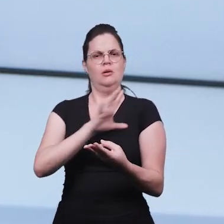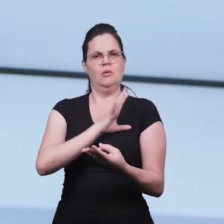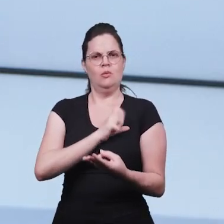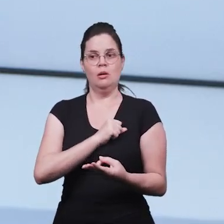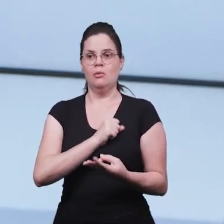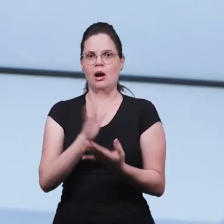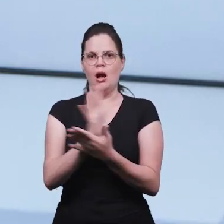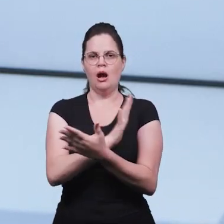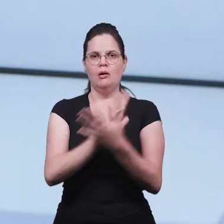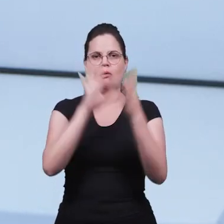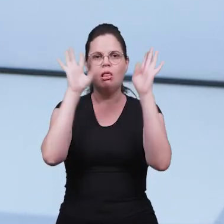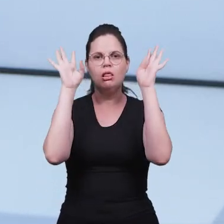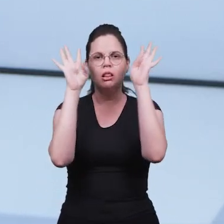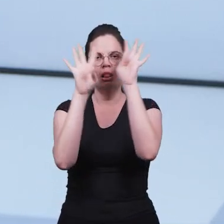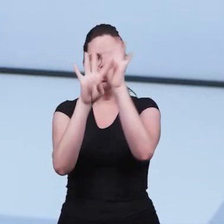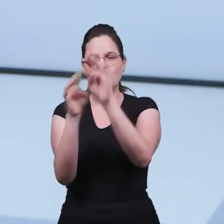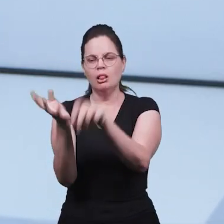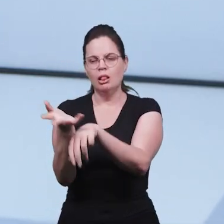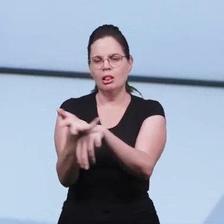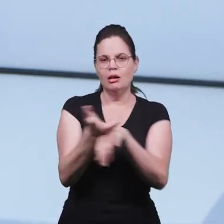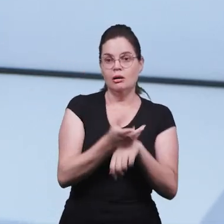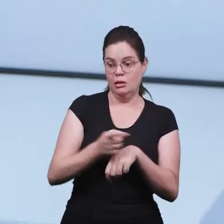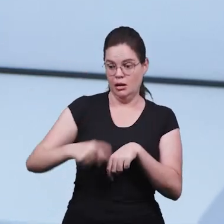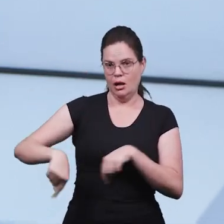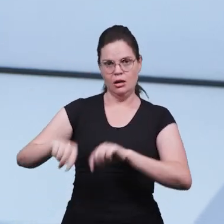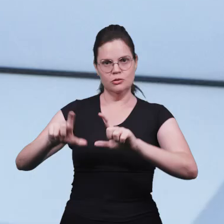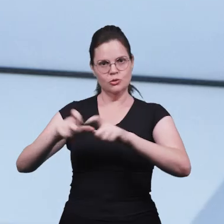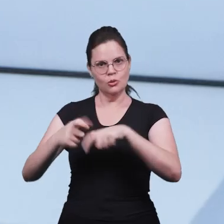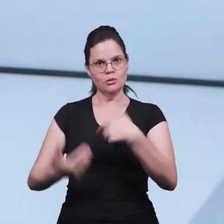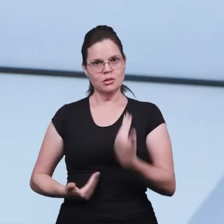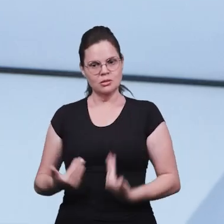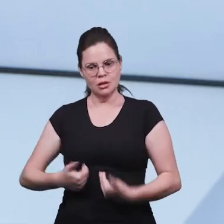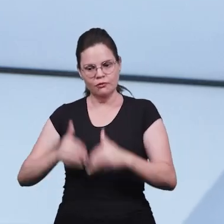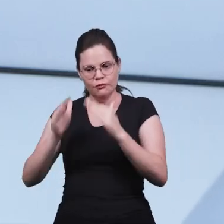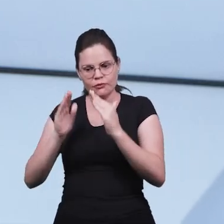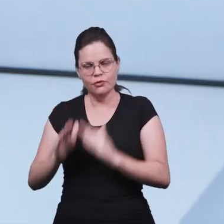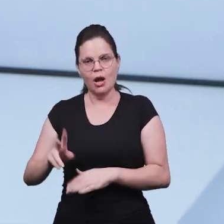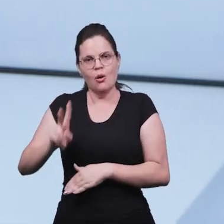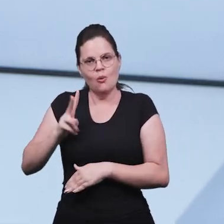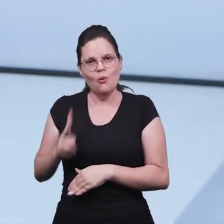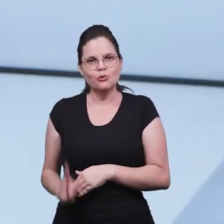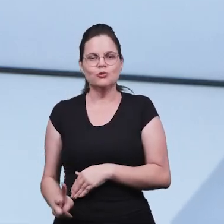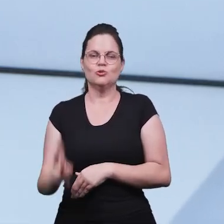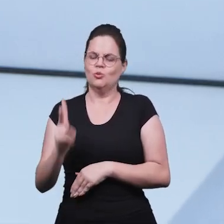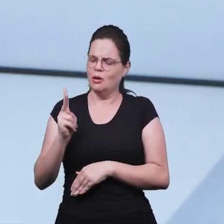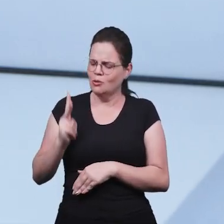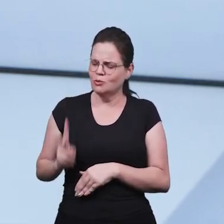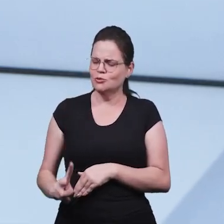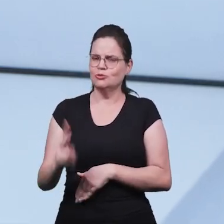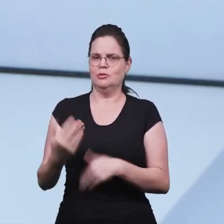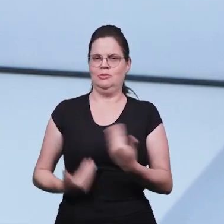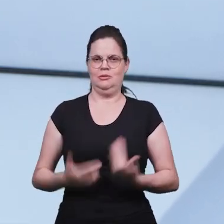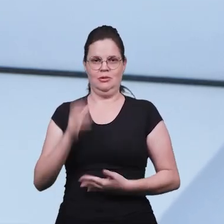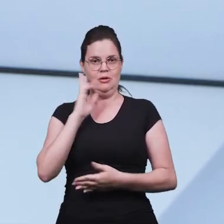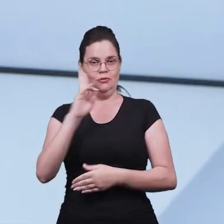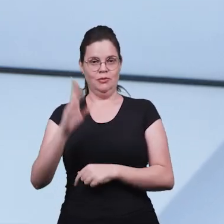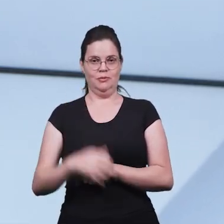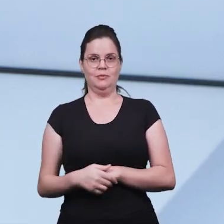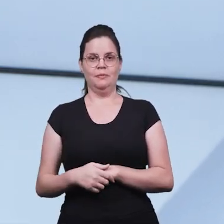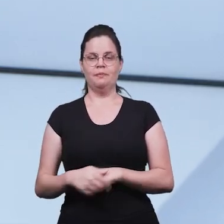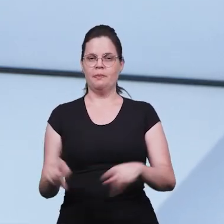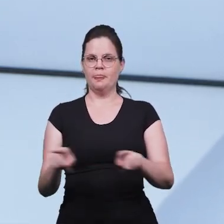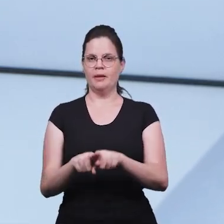sendo dispersos, essa igreja teve o discernimento de continuar servindo ao Senhor. E é interessante que